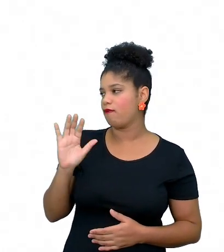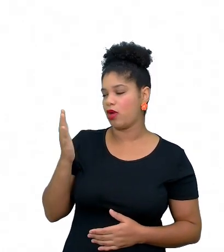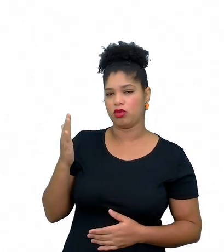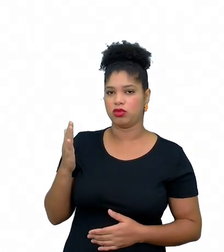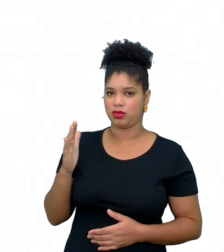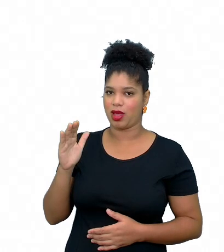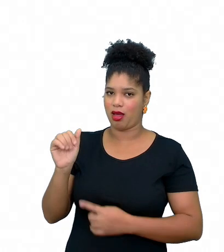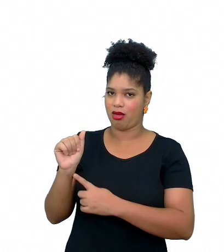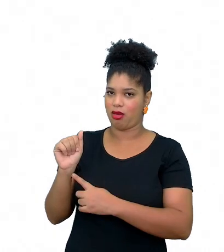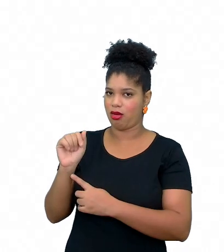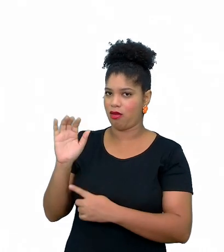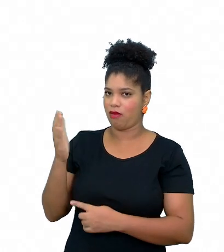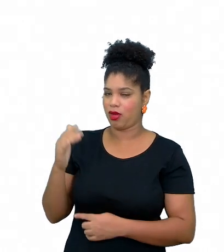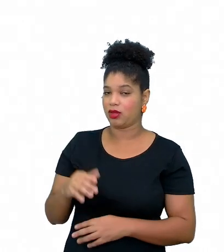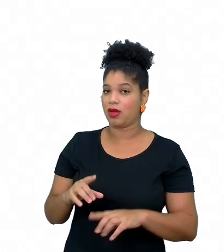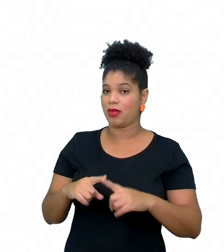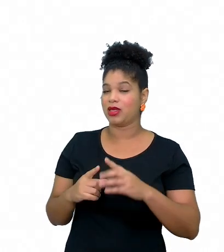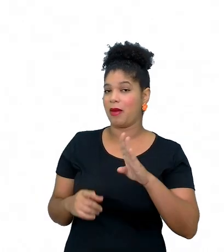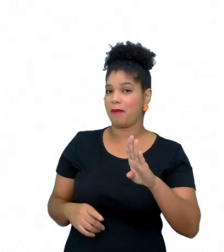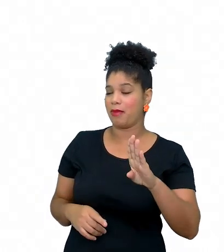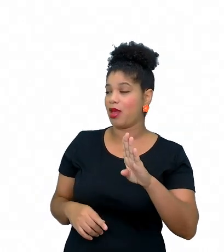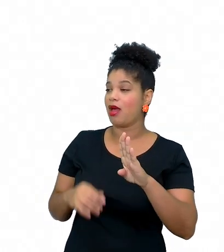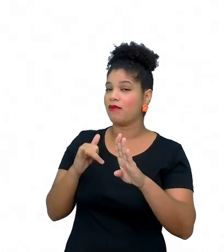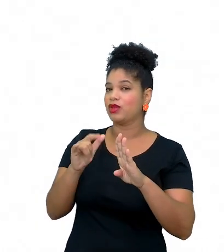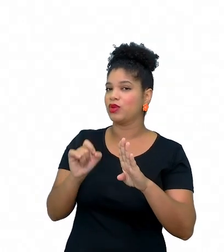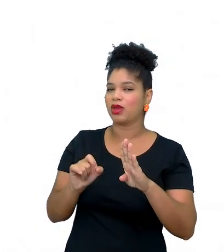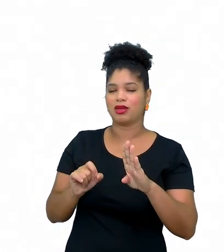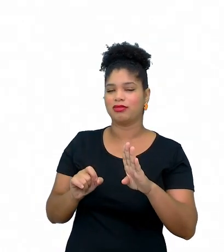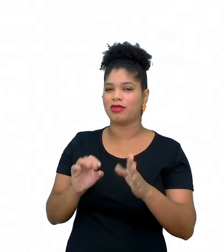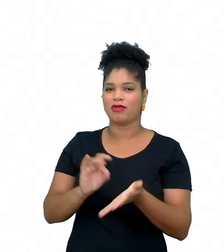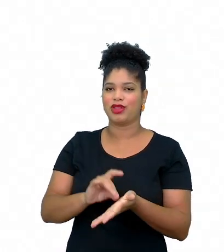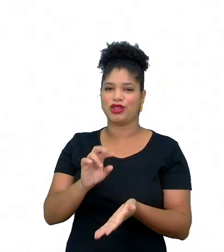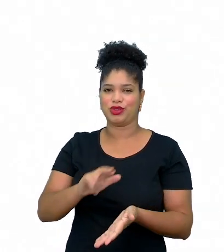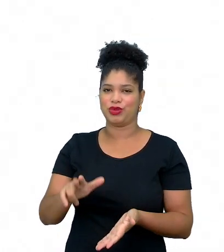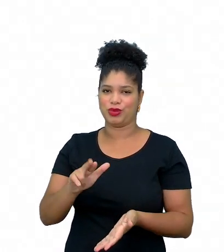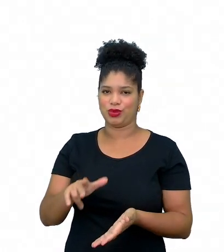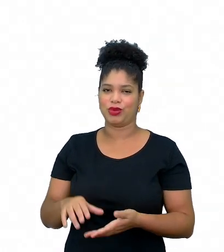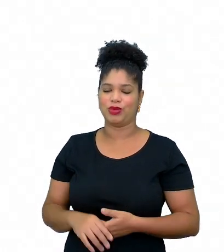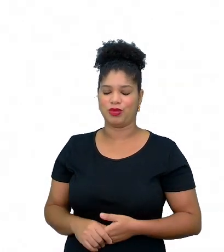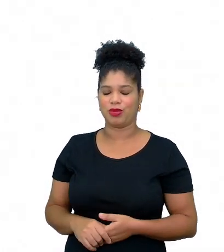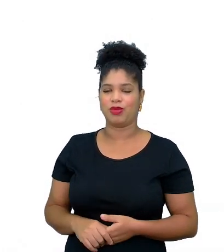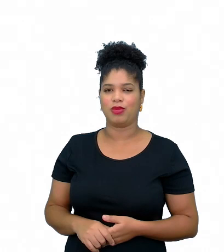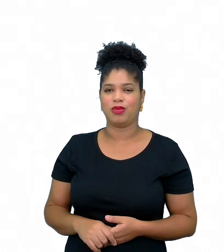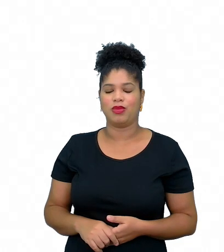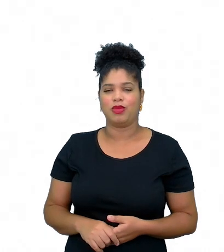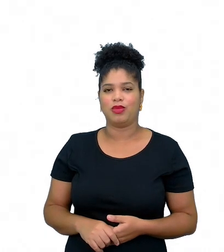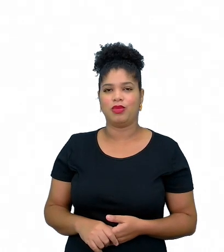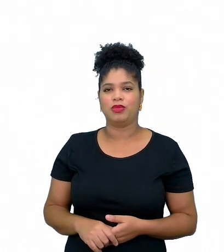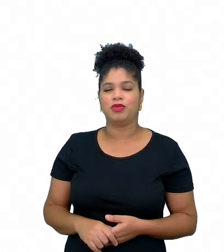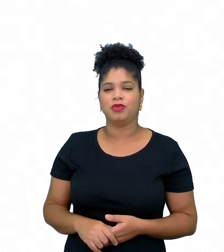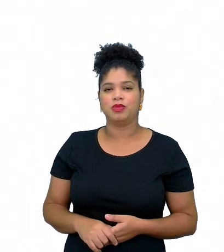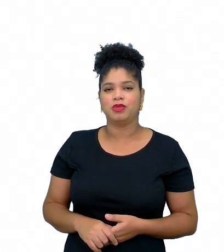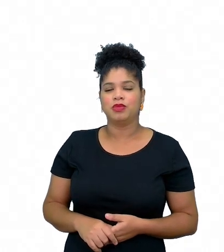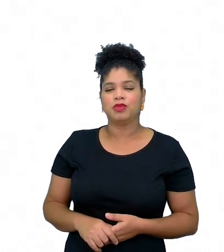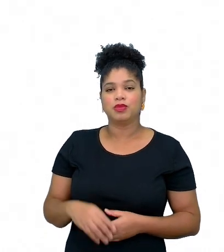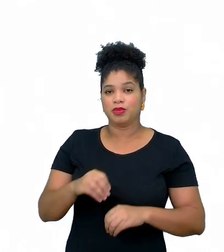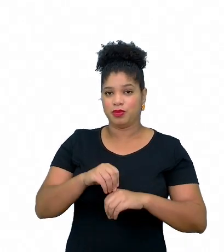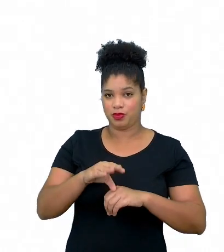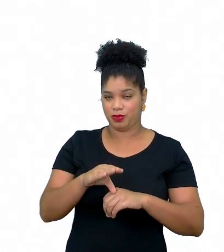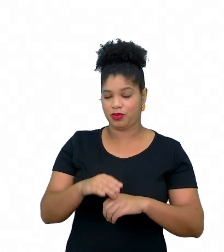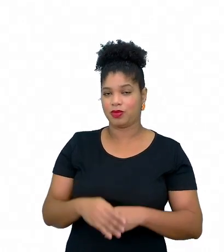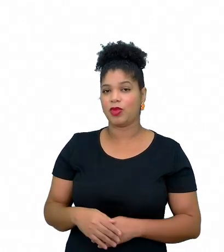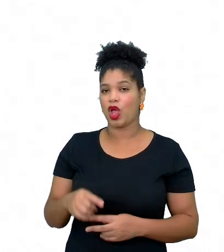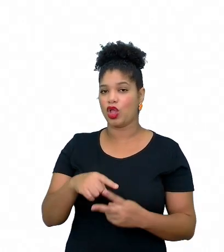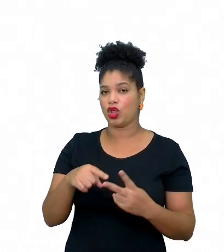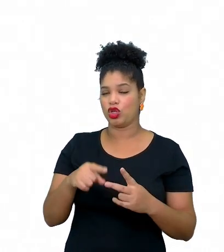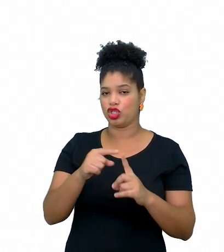tenta alertar de que aquilo não é falso. Então, aí tem uma ideia aqui que é colocada pelo material, que é, em relação aos